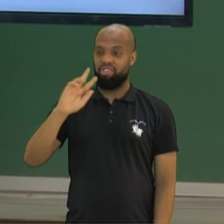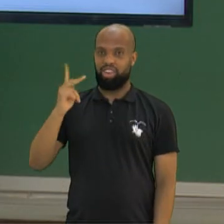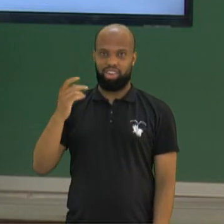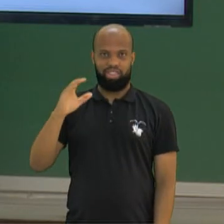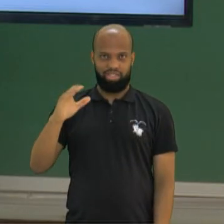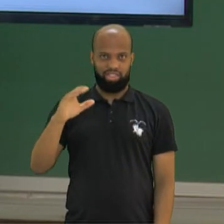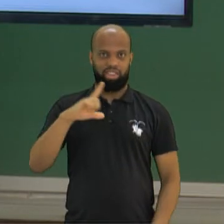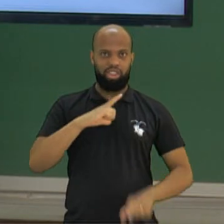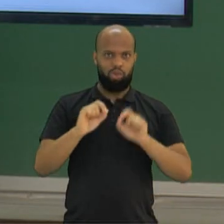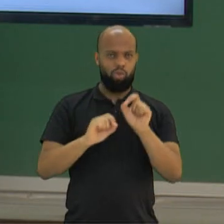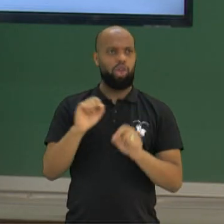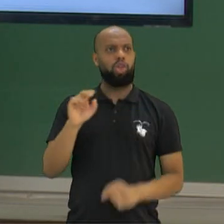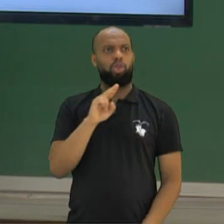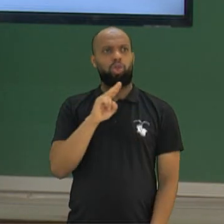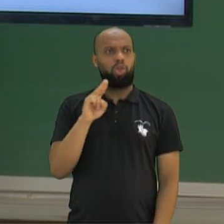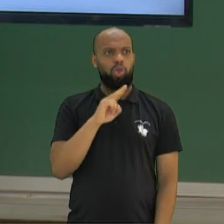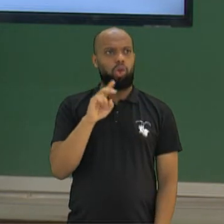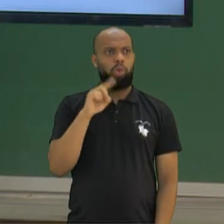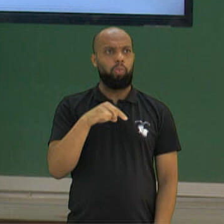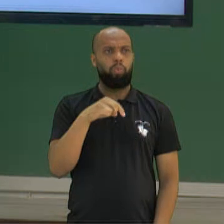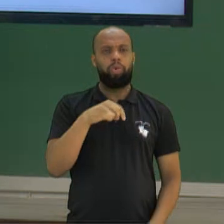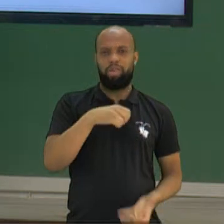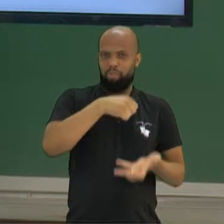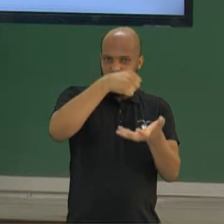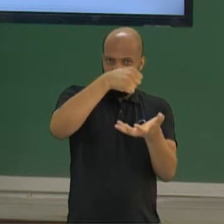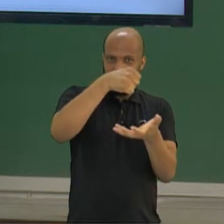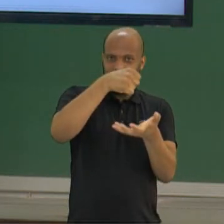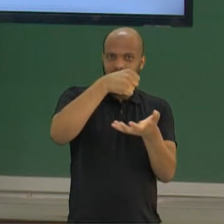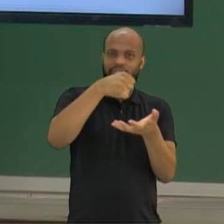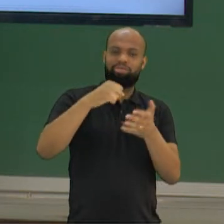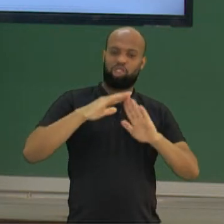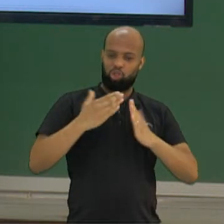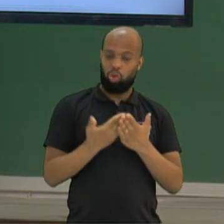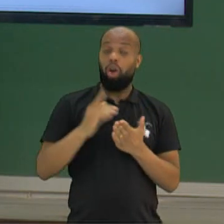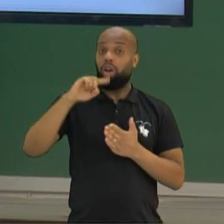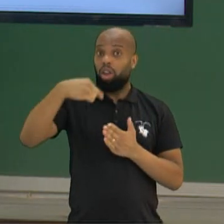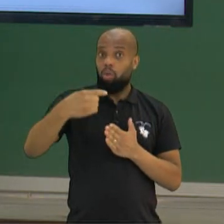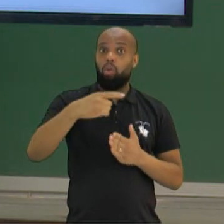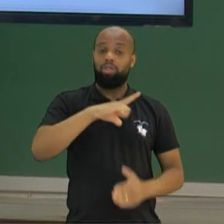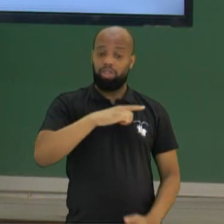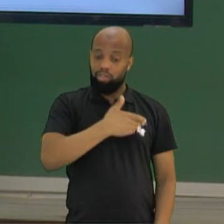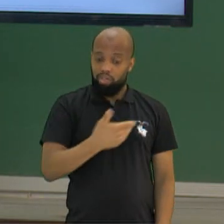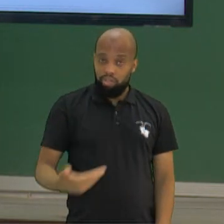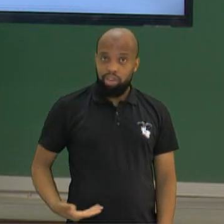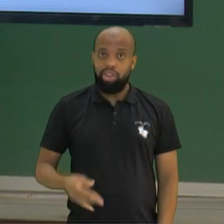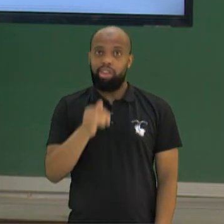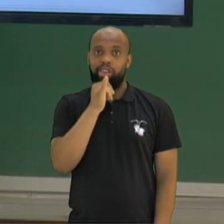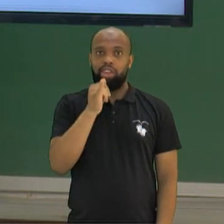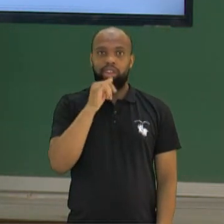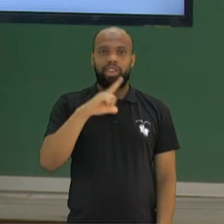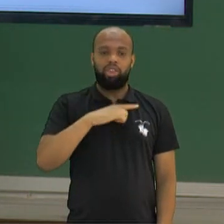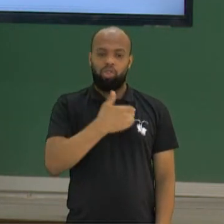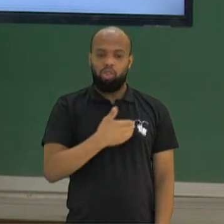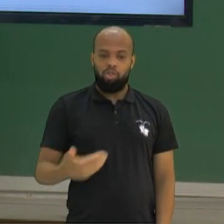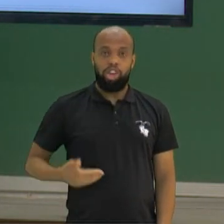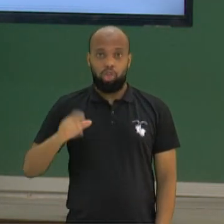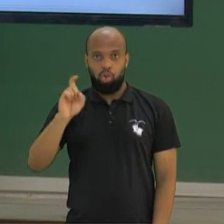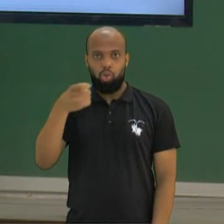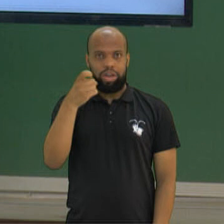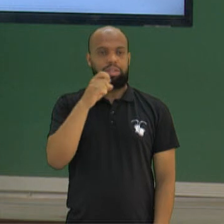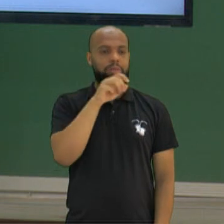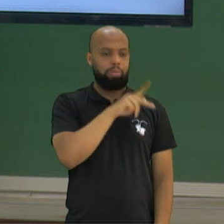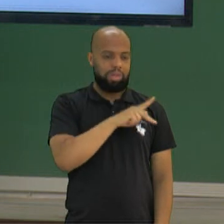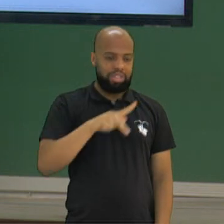seria denominado Bolsa Escola, né? Nos próximos governos, né? Por exemplo, no governo do ex-presidente